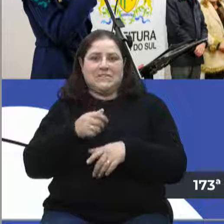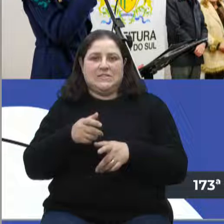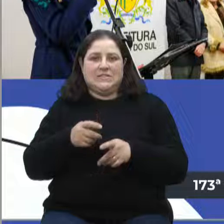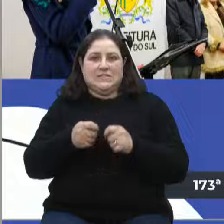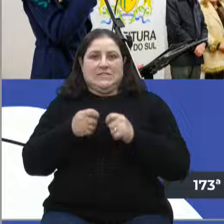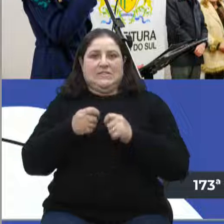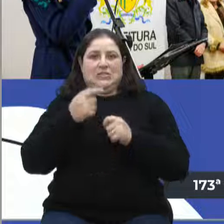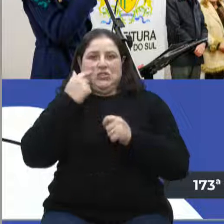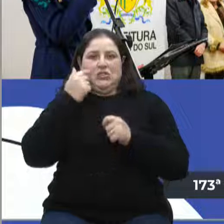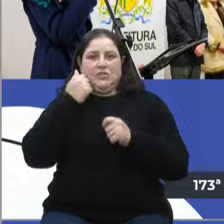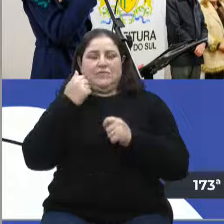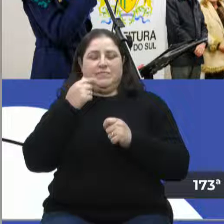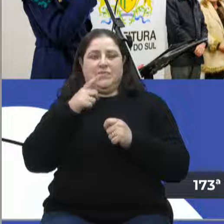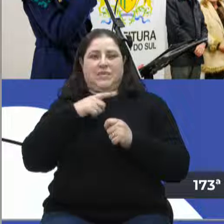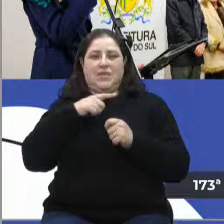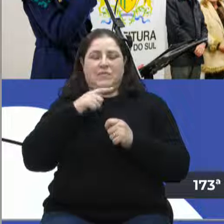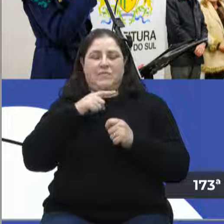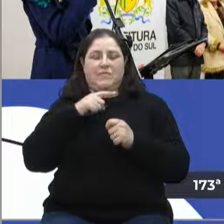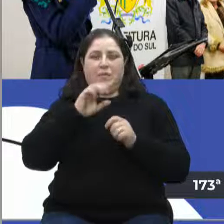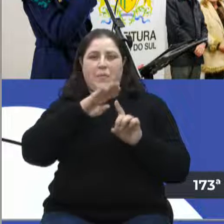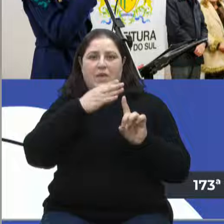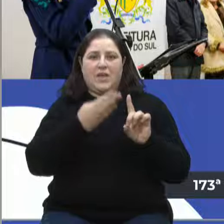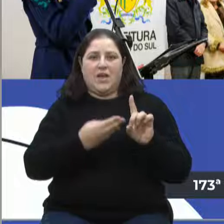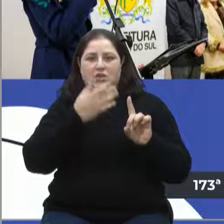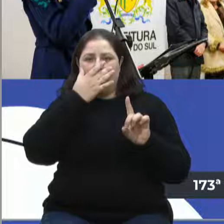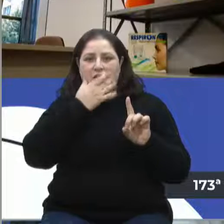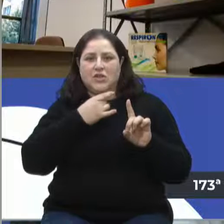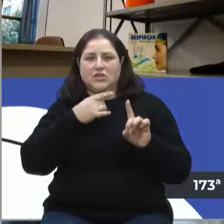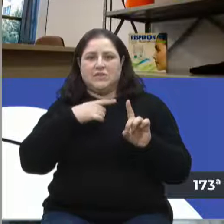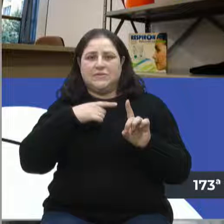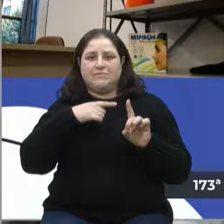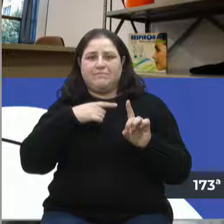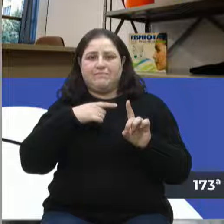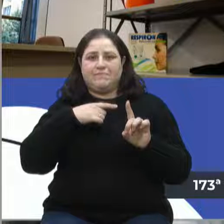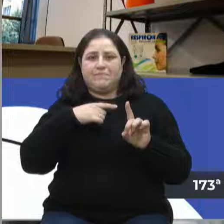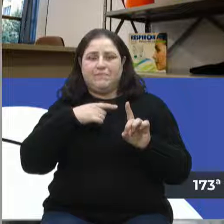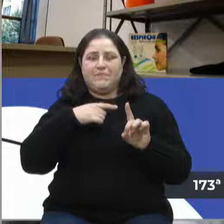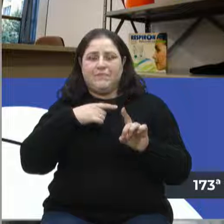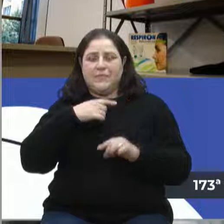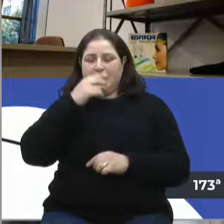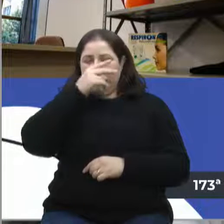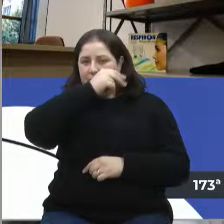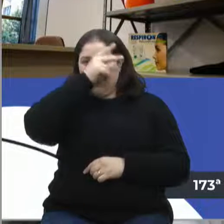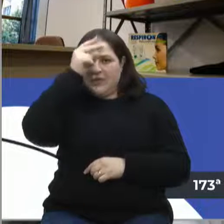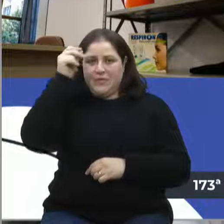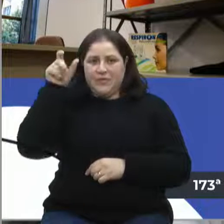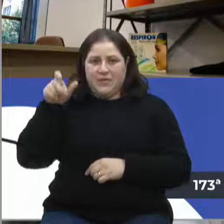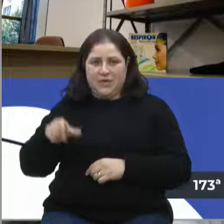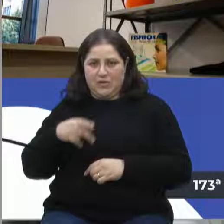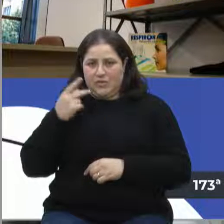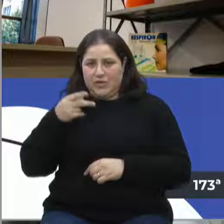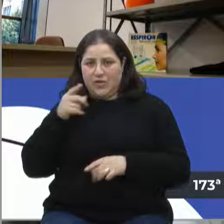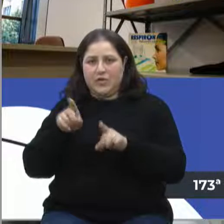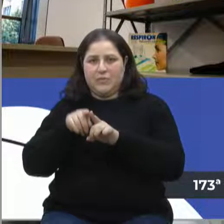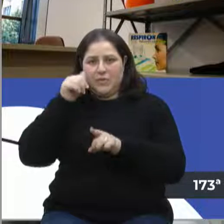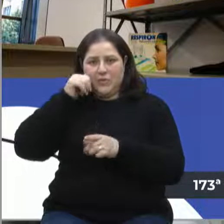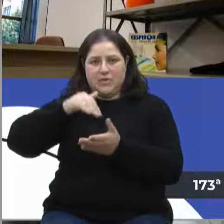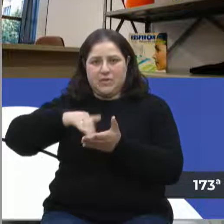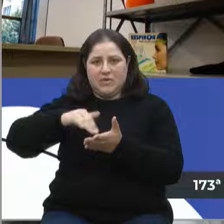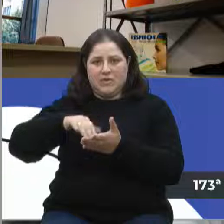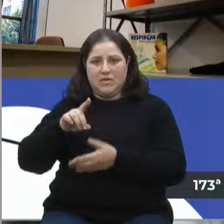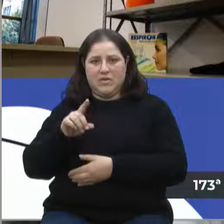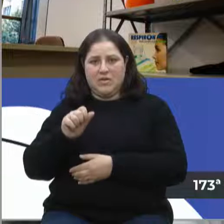e eu acho que as palavras do prefeito, as palavras da secretária Daniele, a respeito de como os profissionais